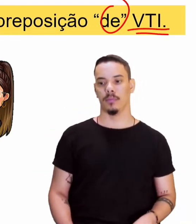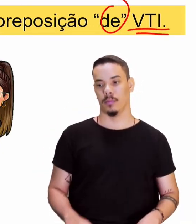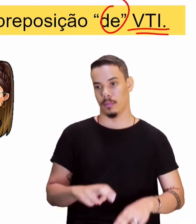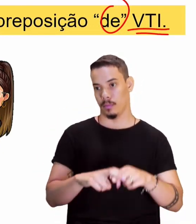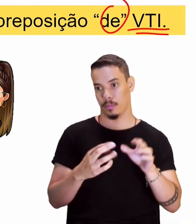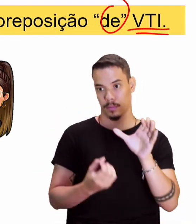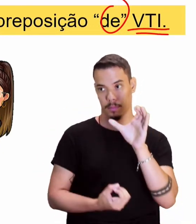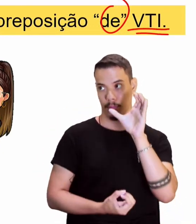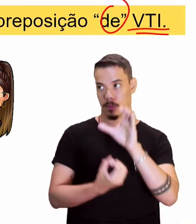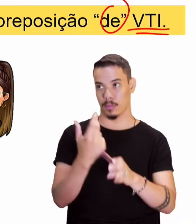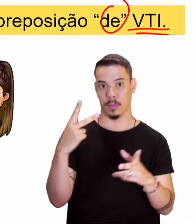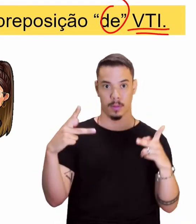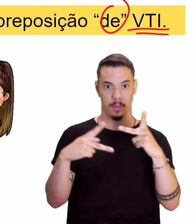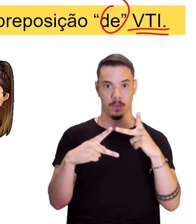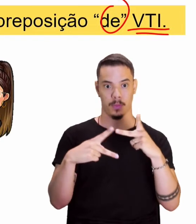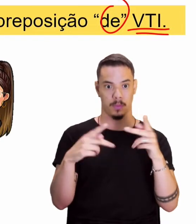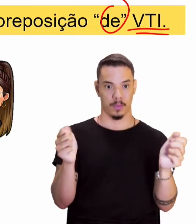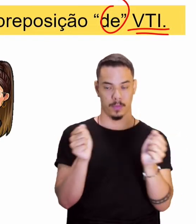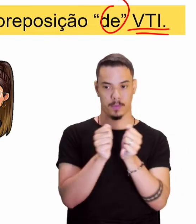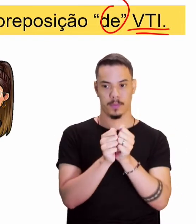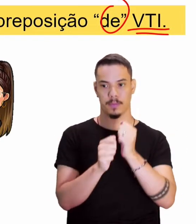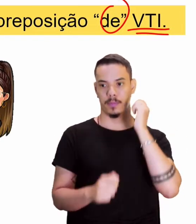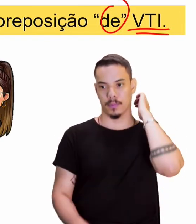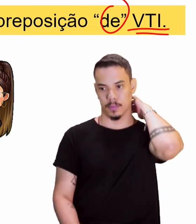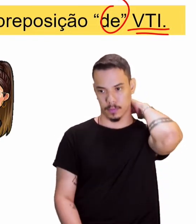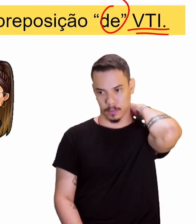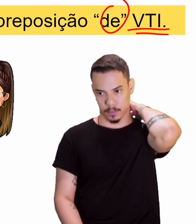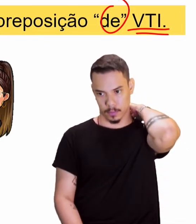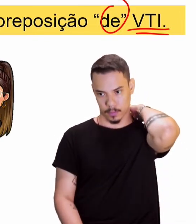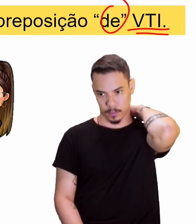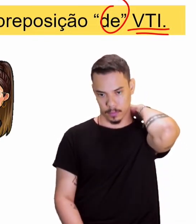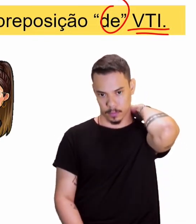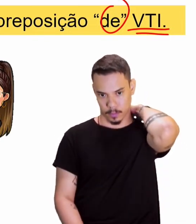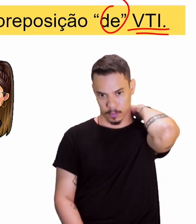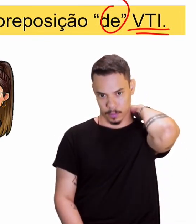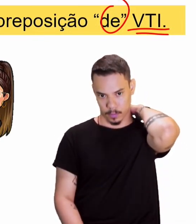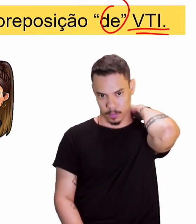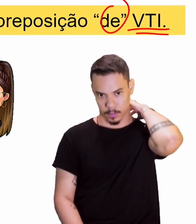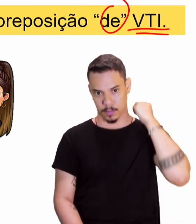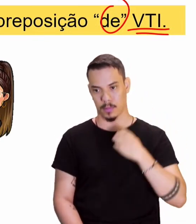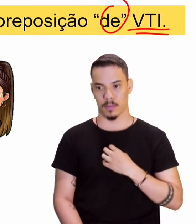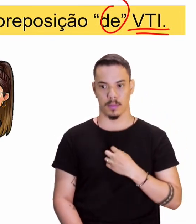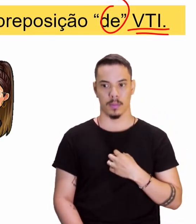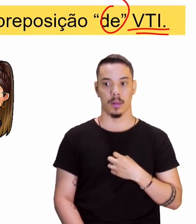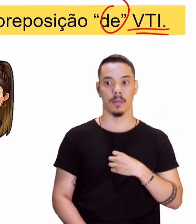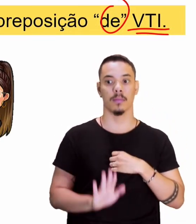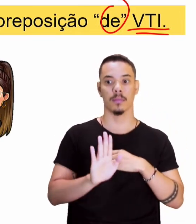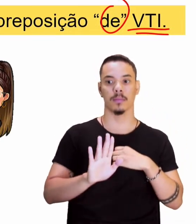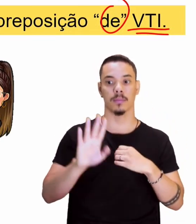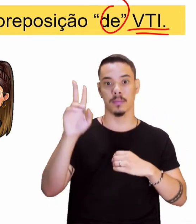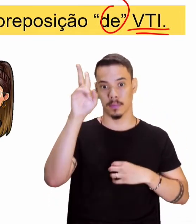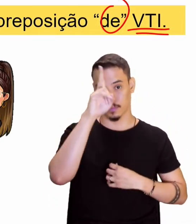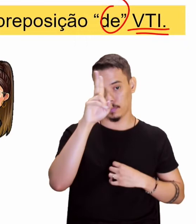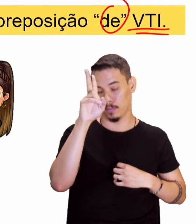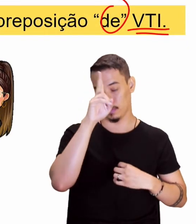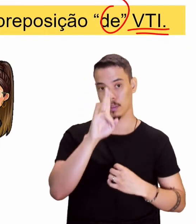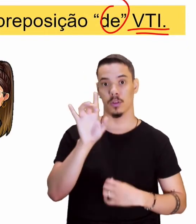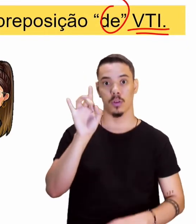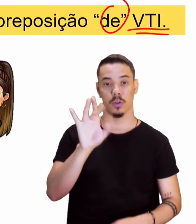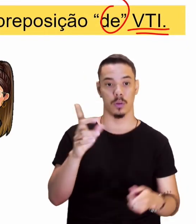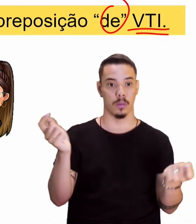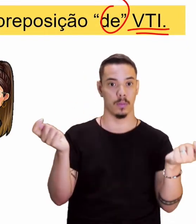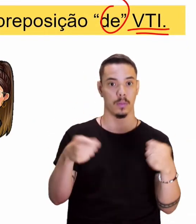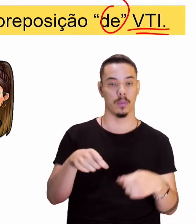apareceu a preposição. Lembrei-me dos fatos, a mesma coisa. Lembrando, só vai